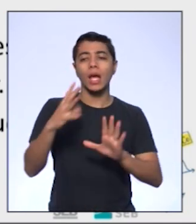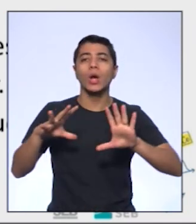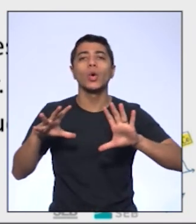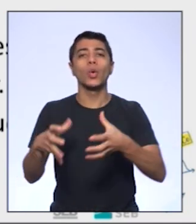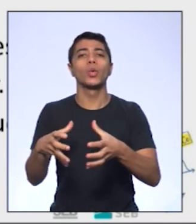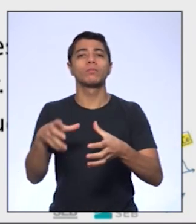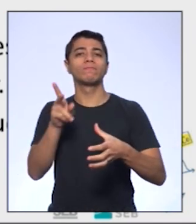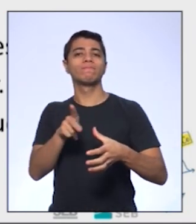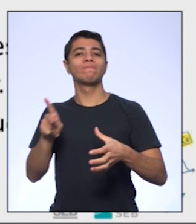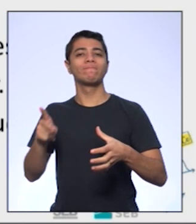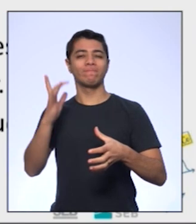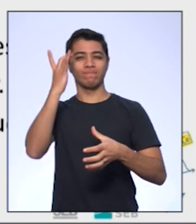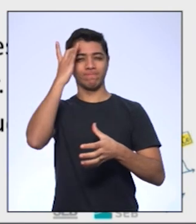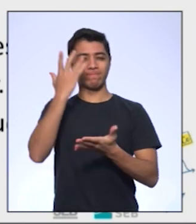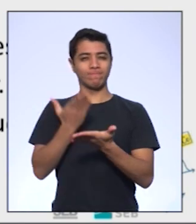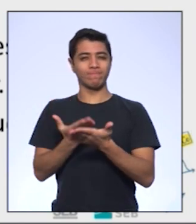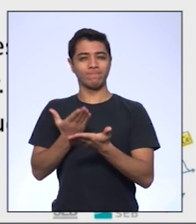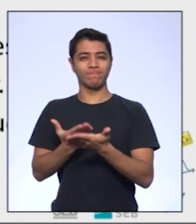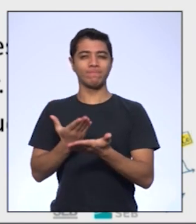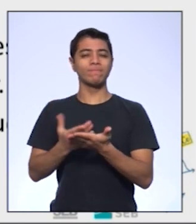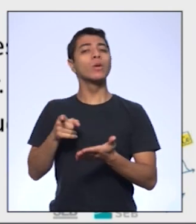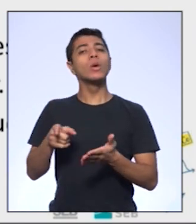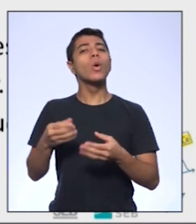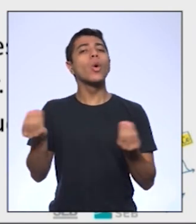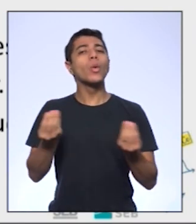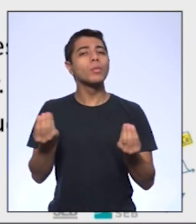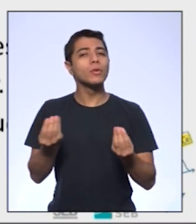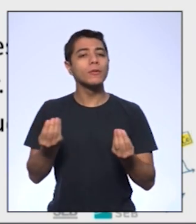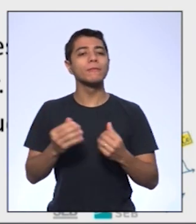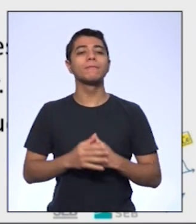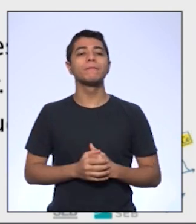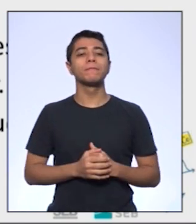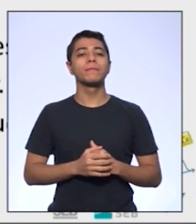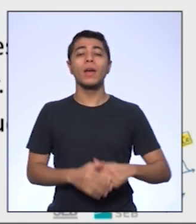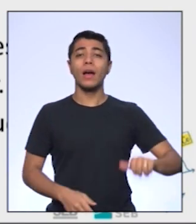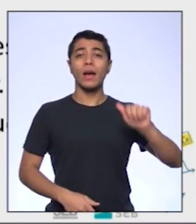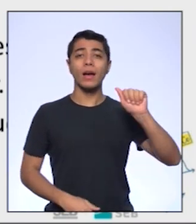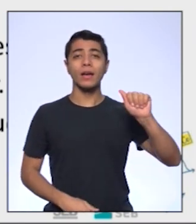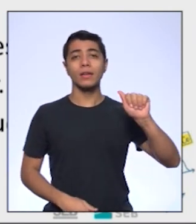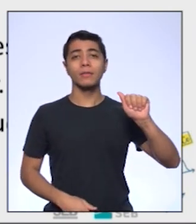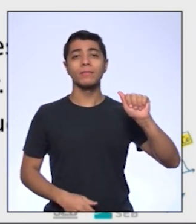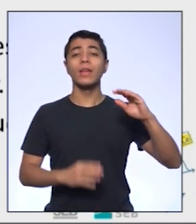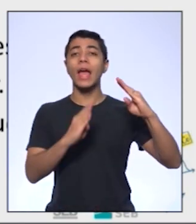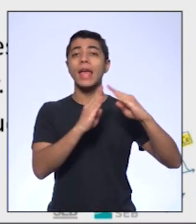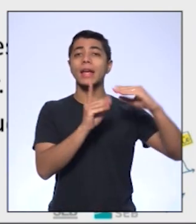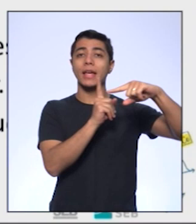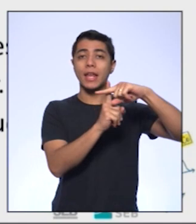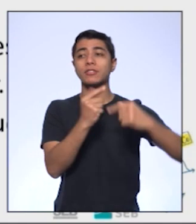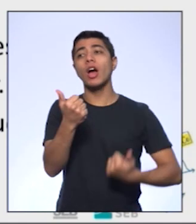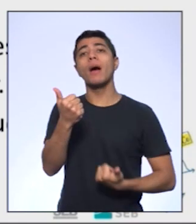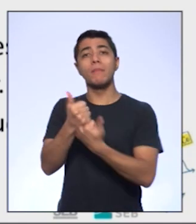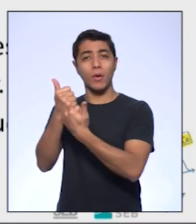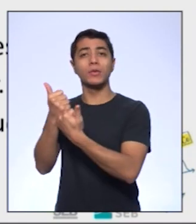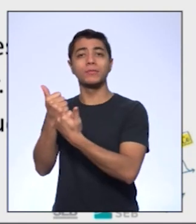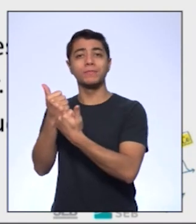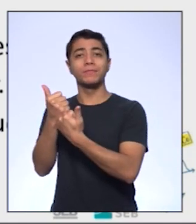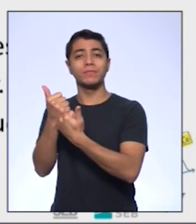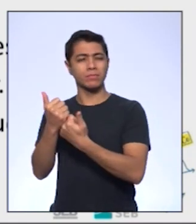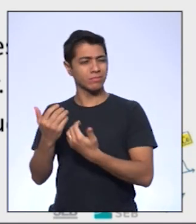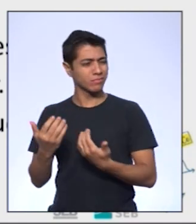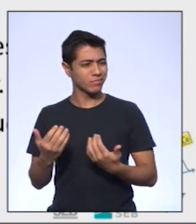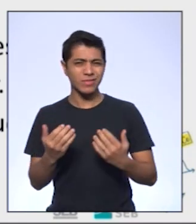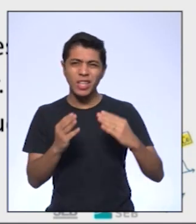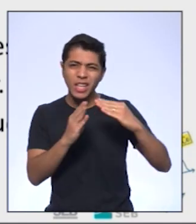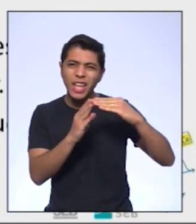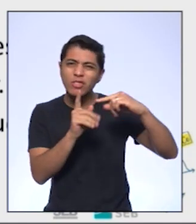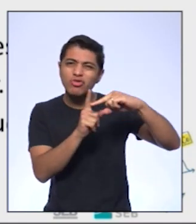quê? Vamos lá. O apoio dado pela igreja ao trabalho abstrato, galera, não está falando de igreja, não está falando de trabalho